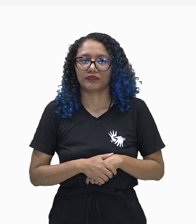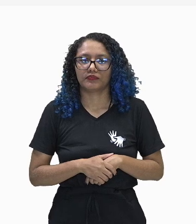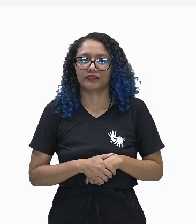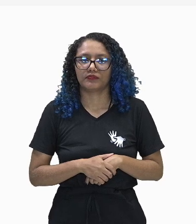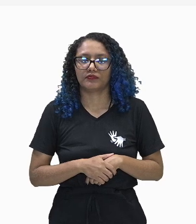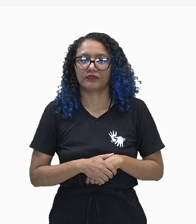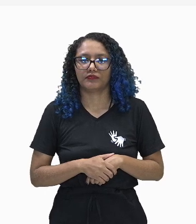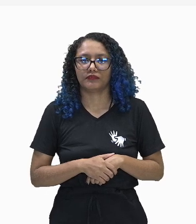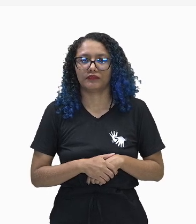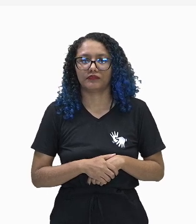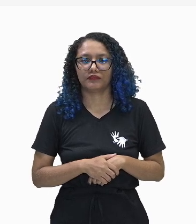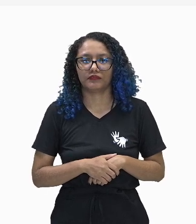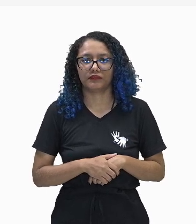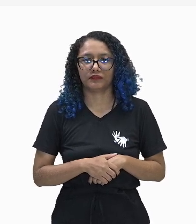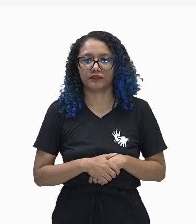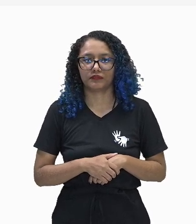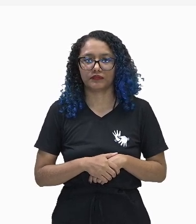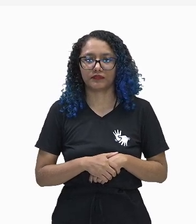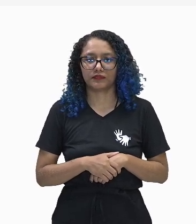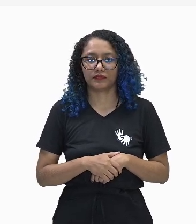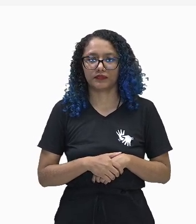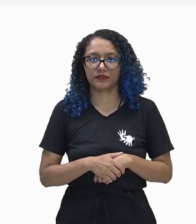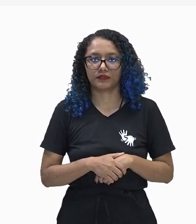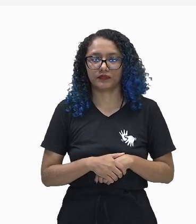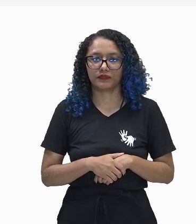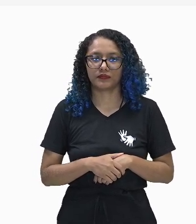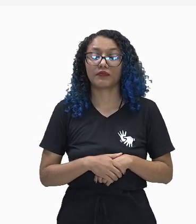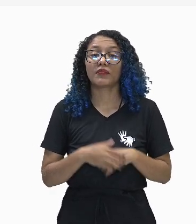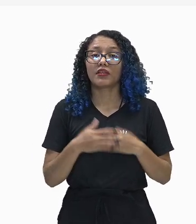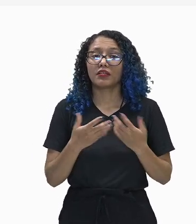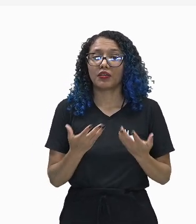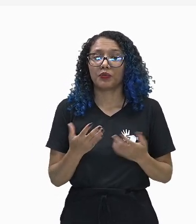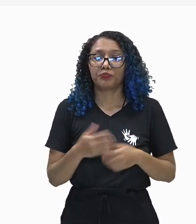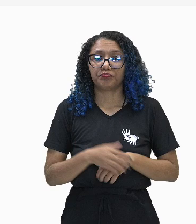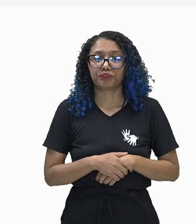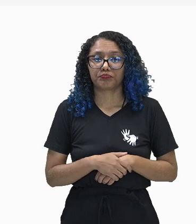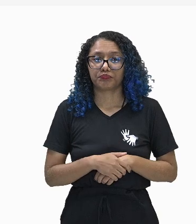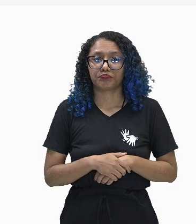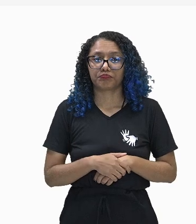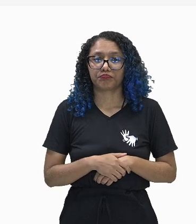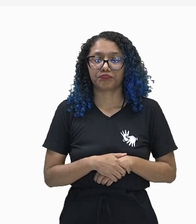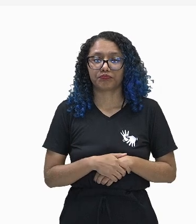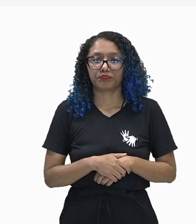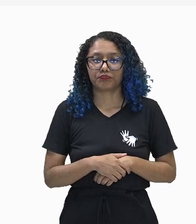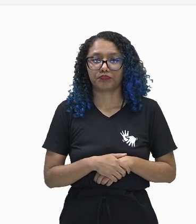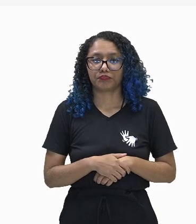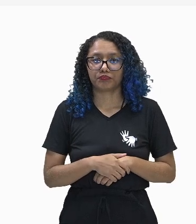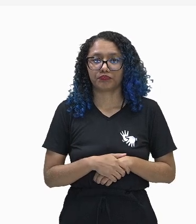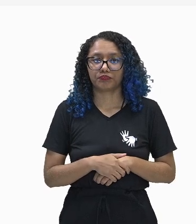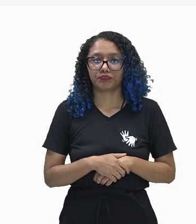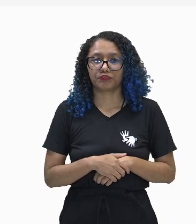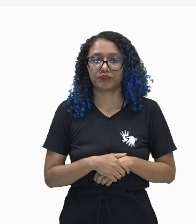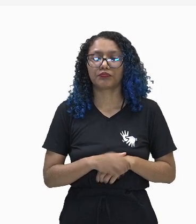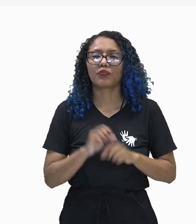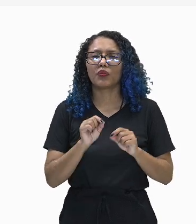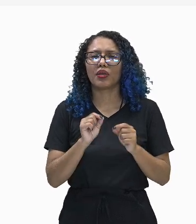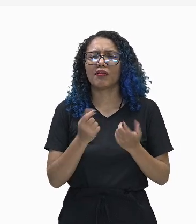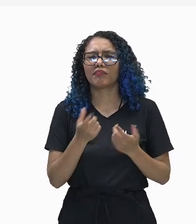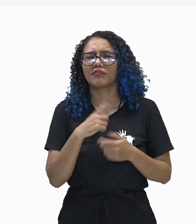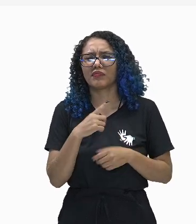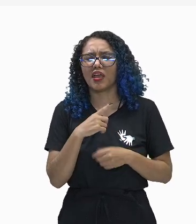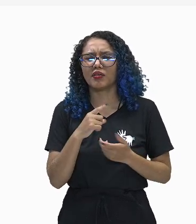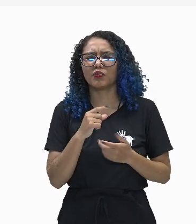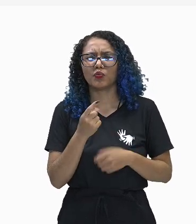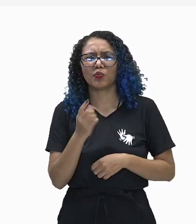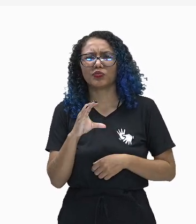um movimento, um fluxo, né? Eles conectam dentro de um circuito